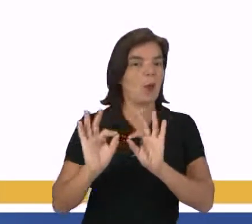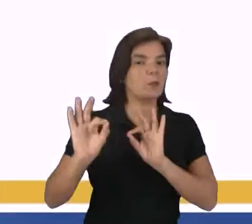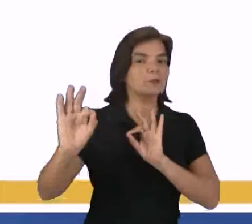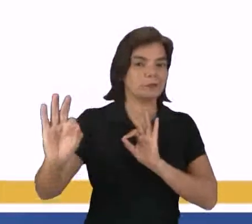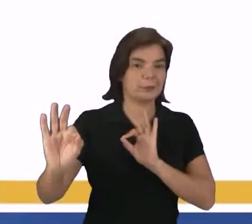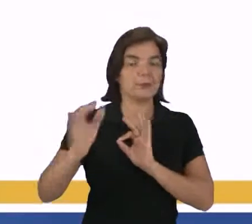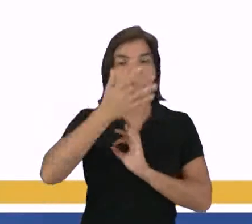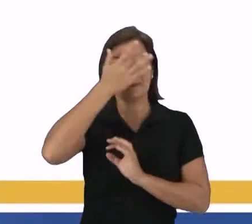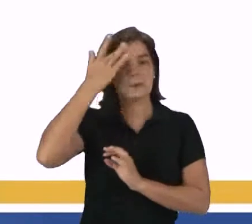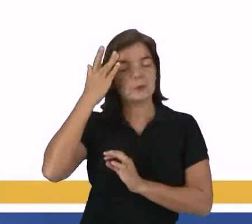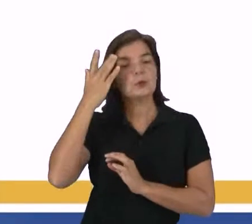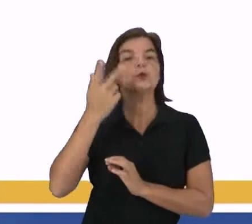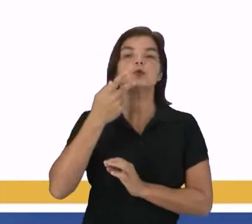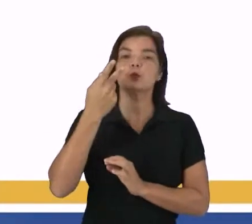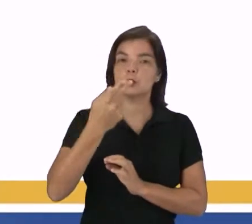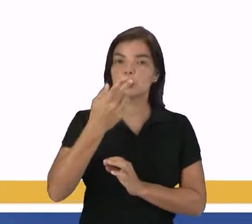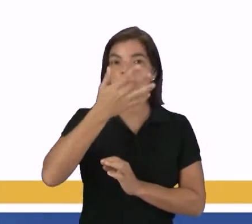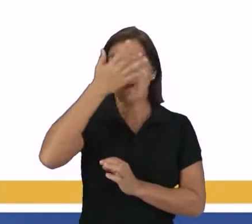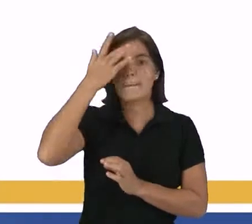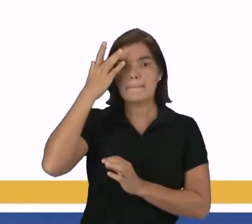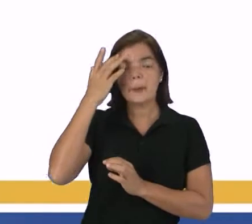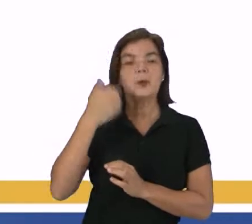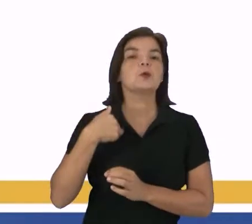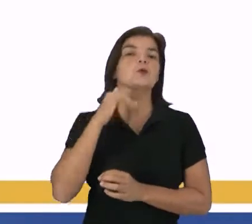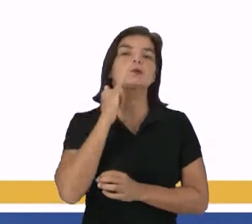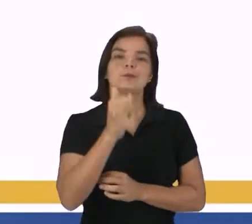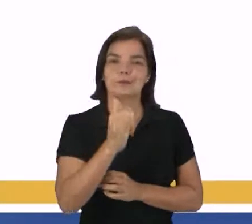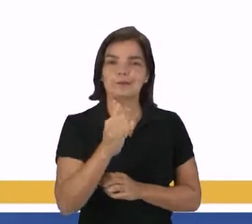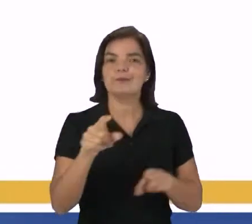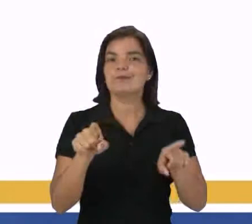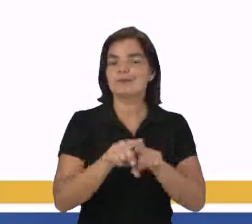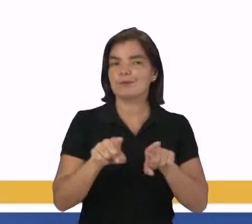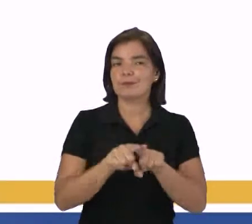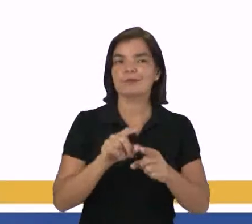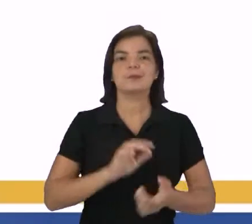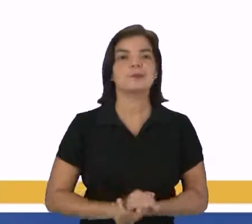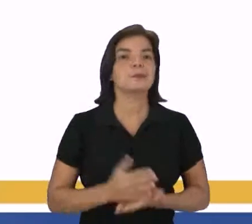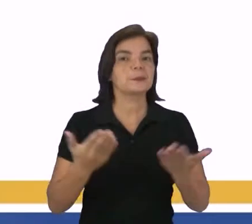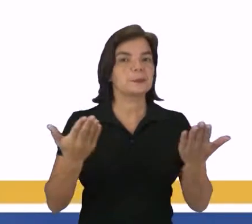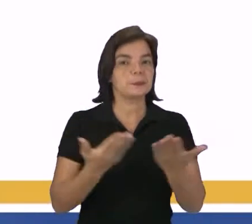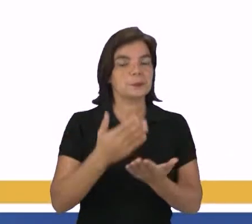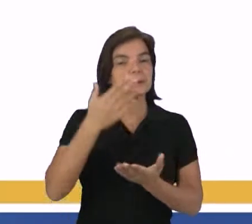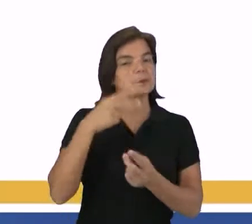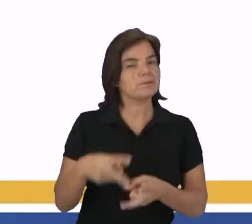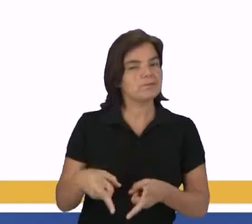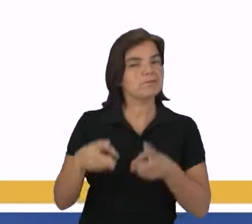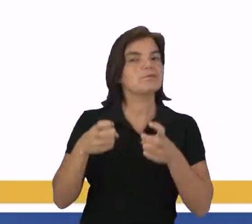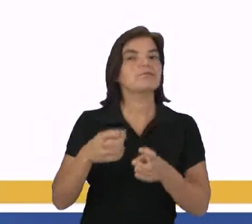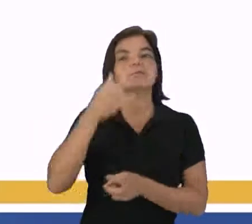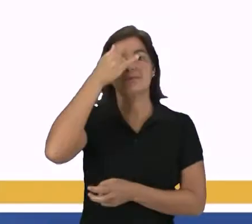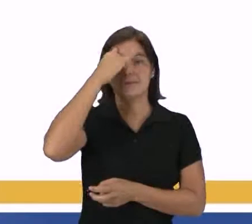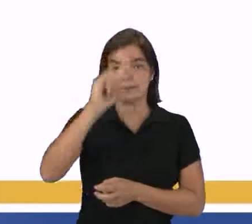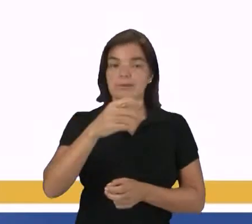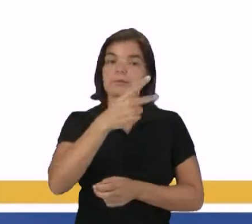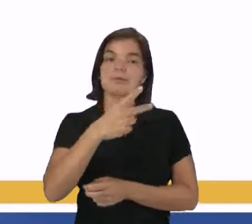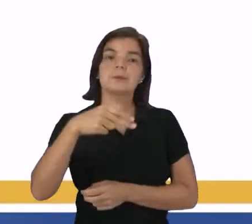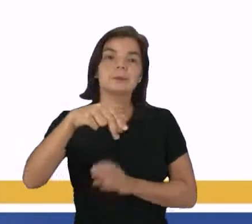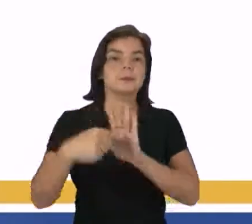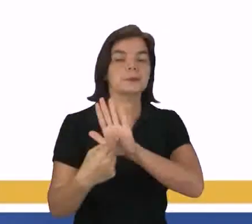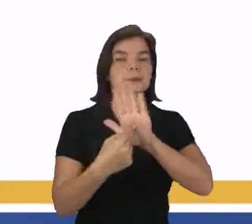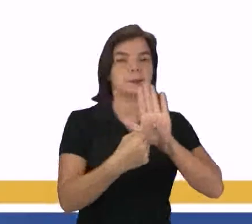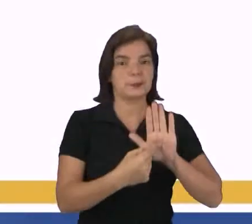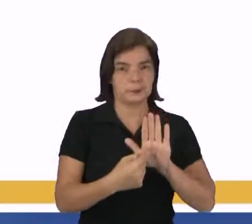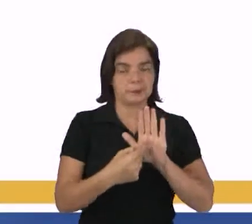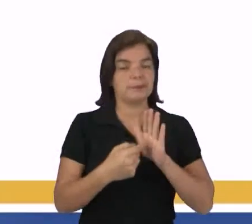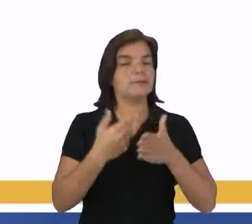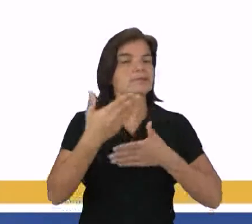da pessoa que fala e daquela com quem eu falo. Agora, nós vamos perceber a ideia destes pronomes